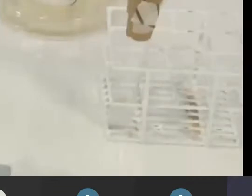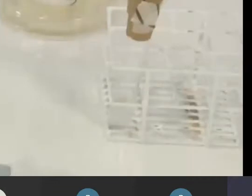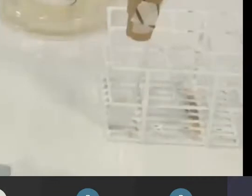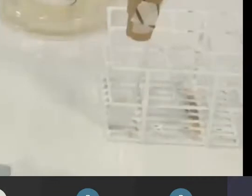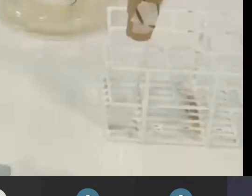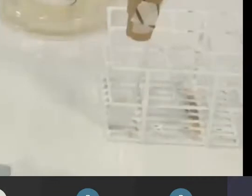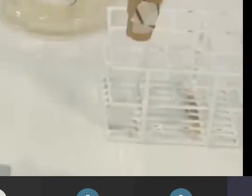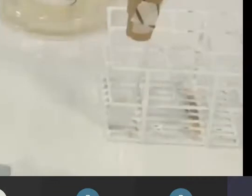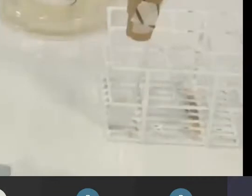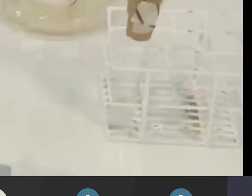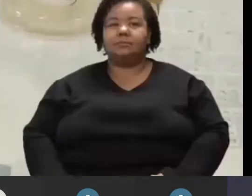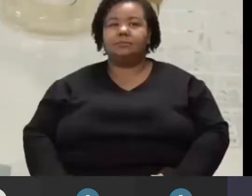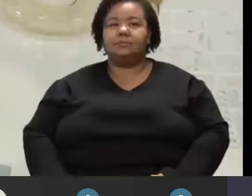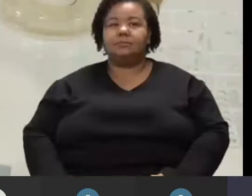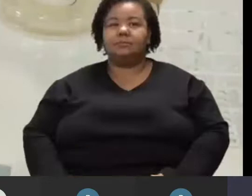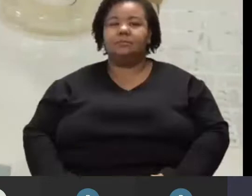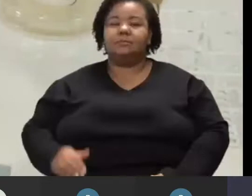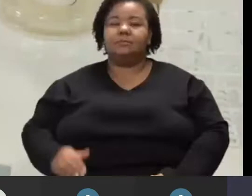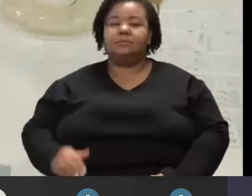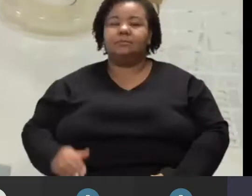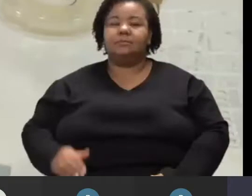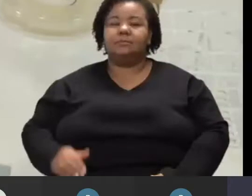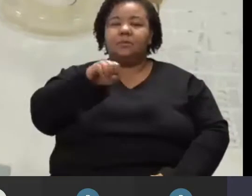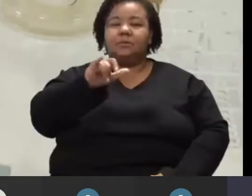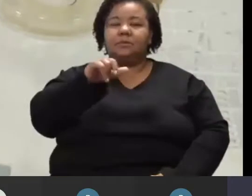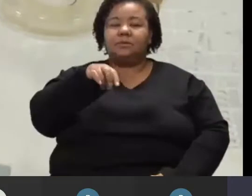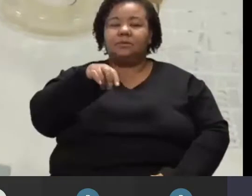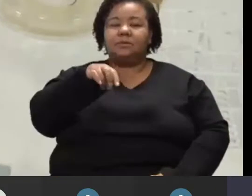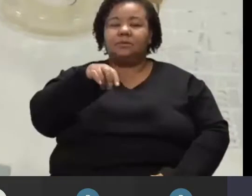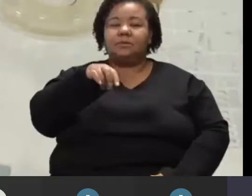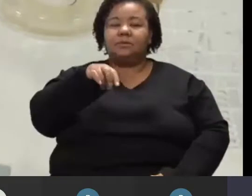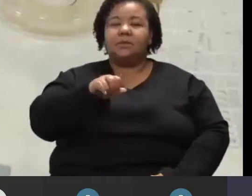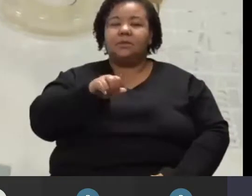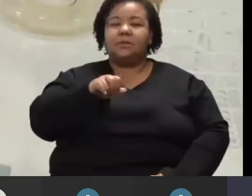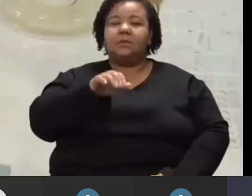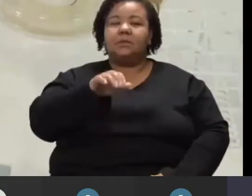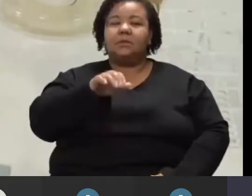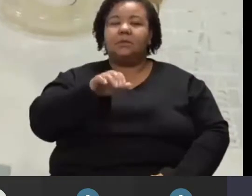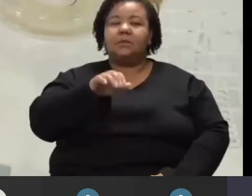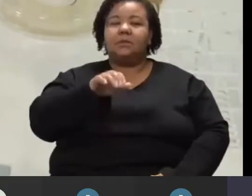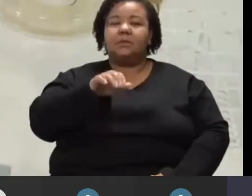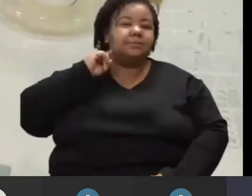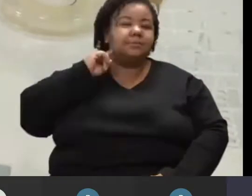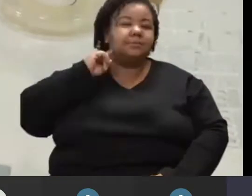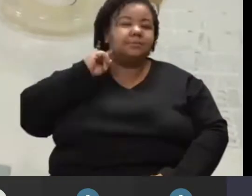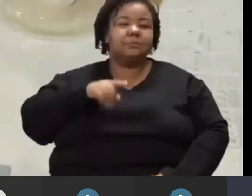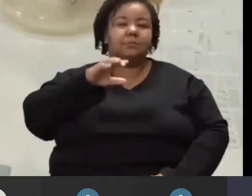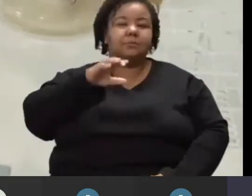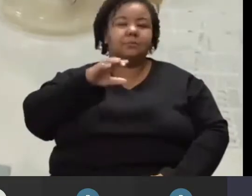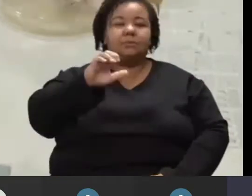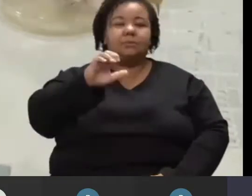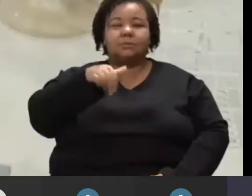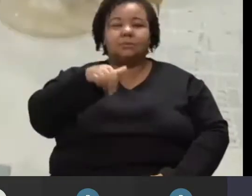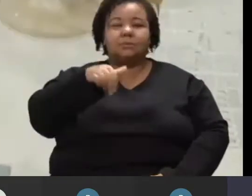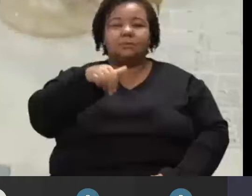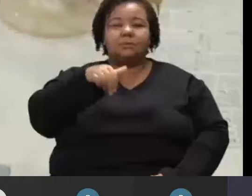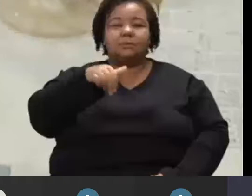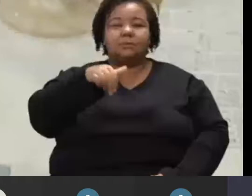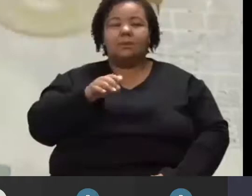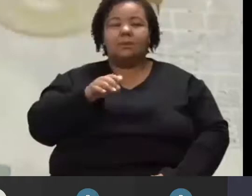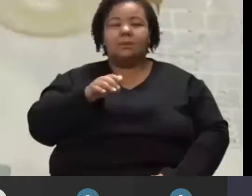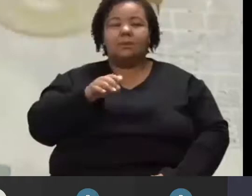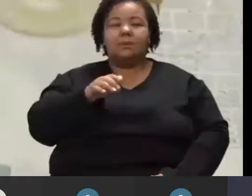Ali, naquela salina, ela está previamente contaminada com Candida albicans, que é a nossa levedura. Então, a